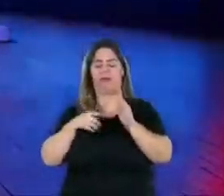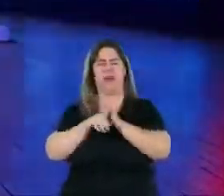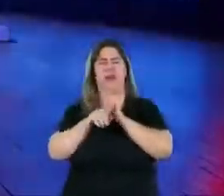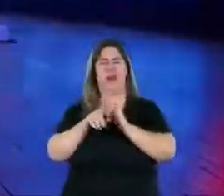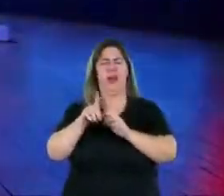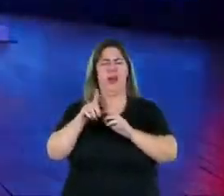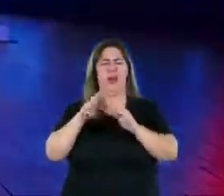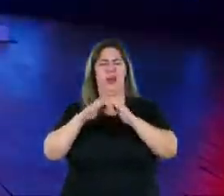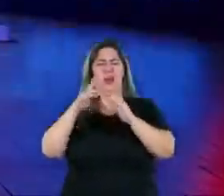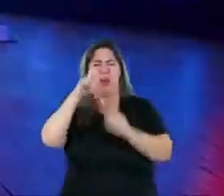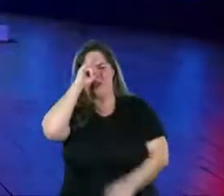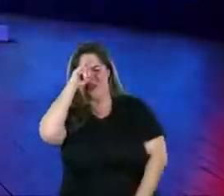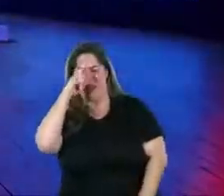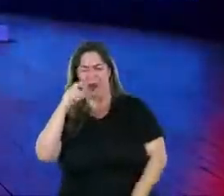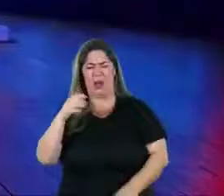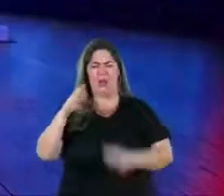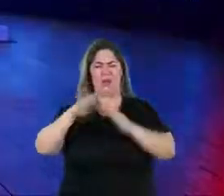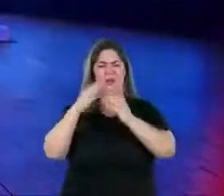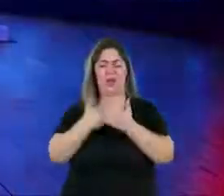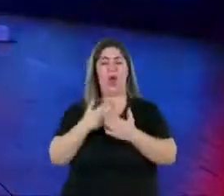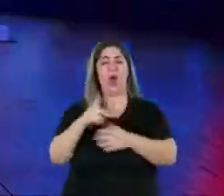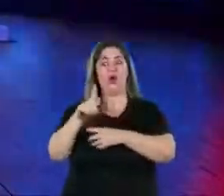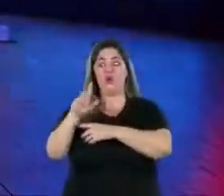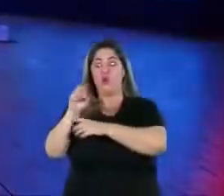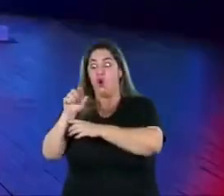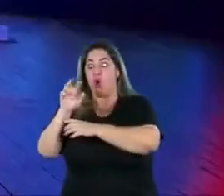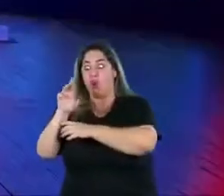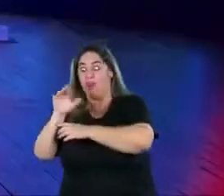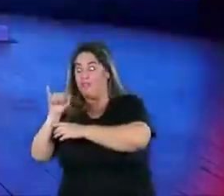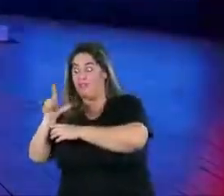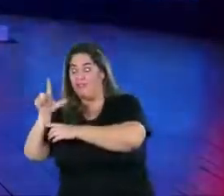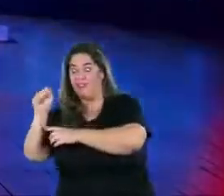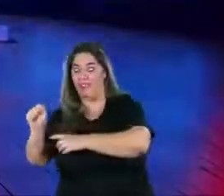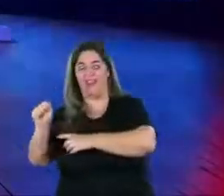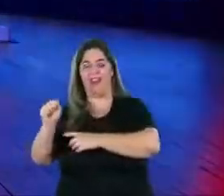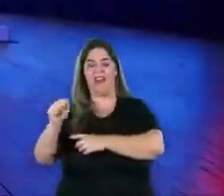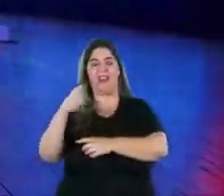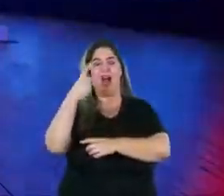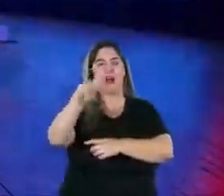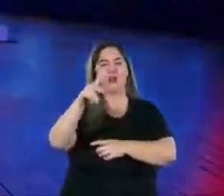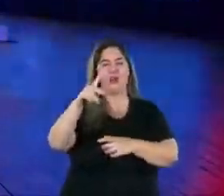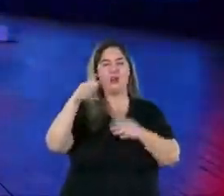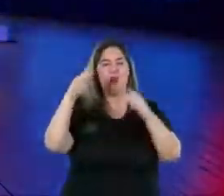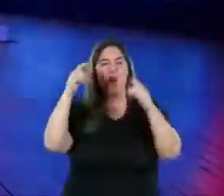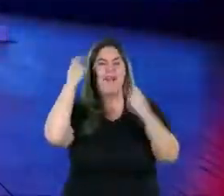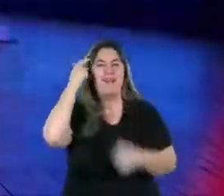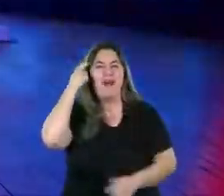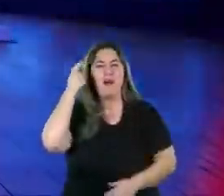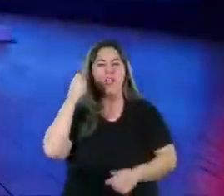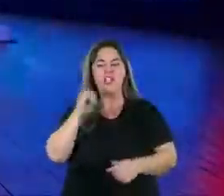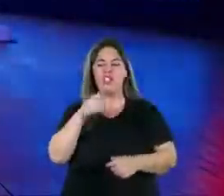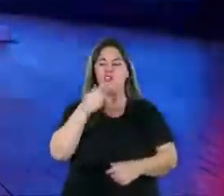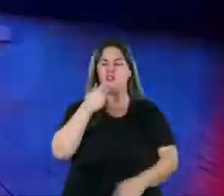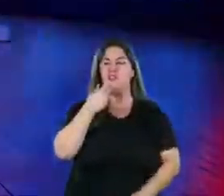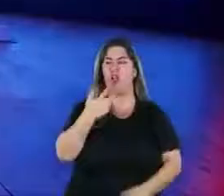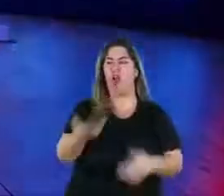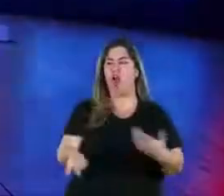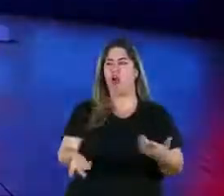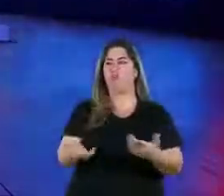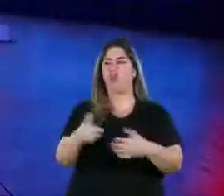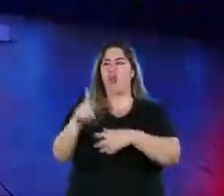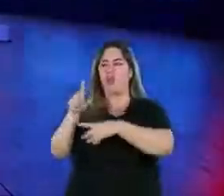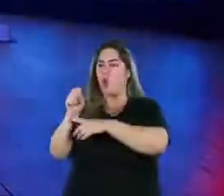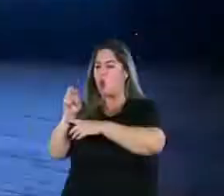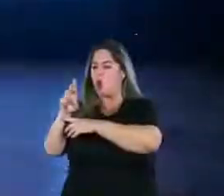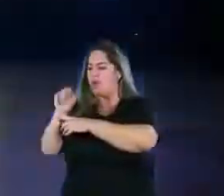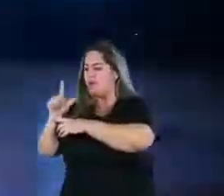colégio. Gorila. Pensa num gorila. O gorila que tá na tua cabeça. Se eu falar pra você,